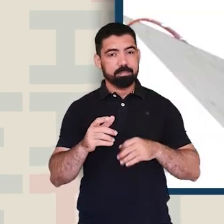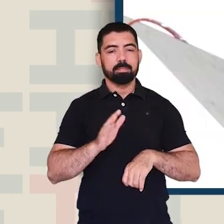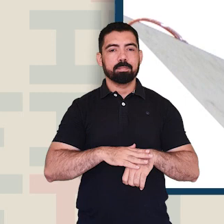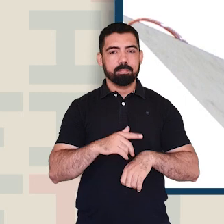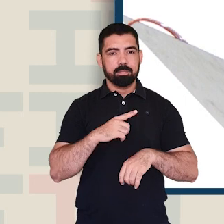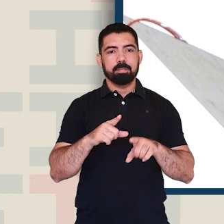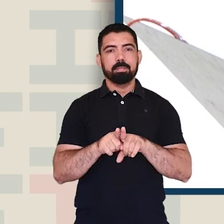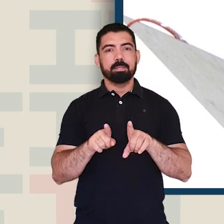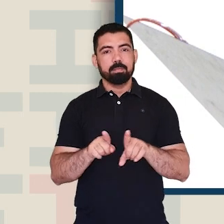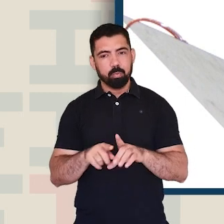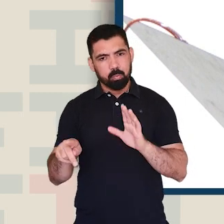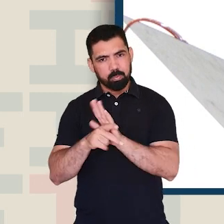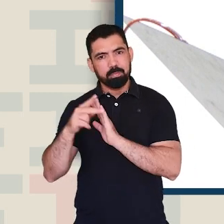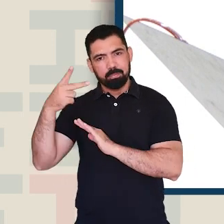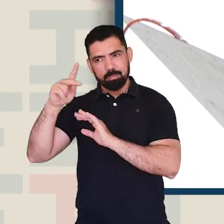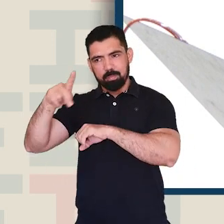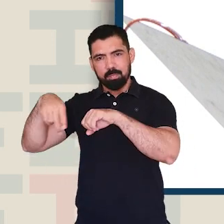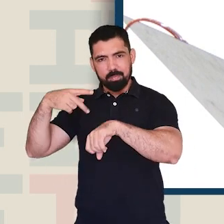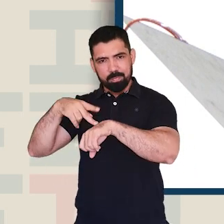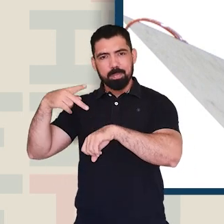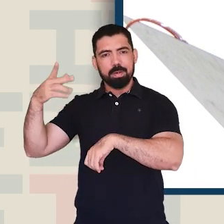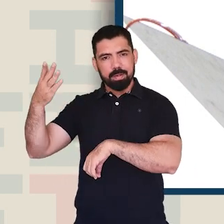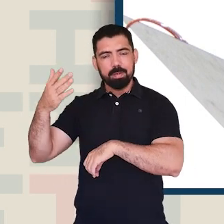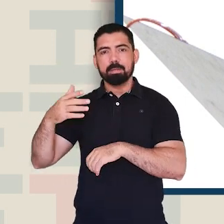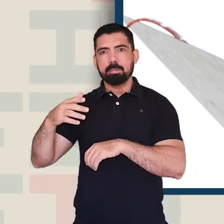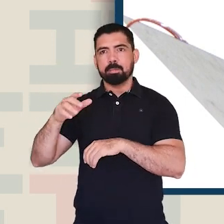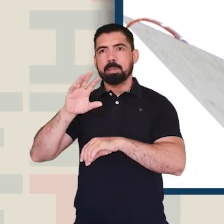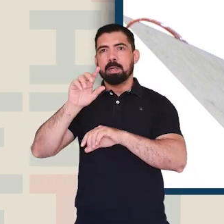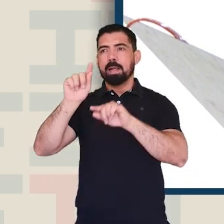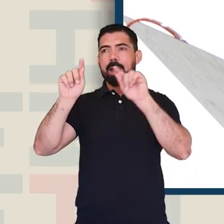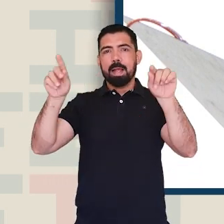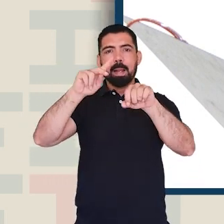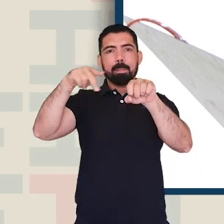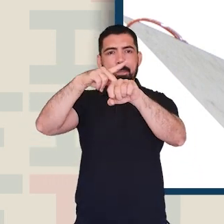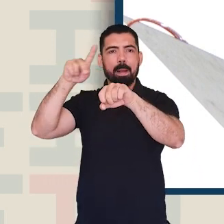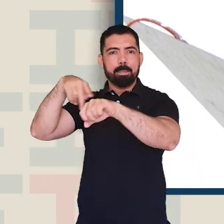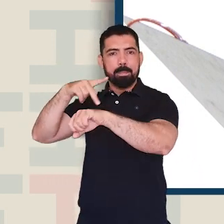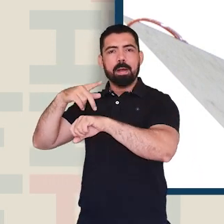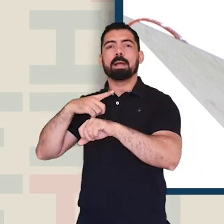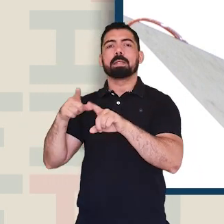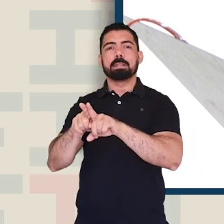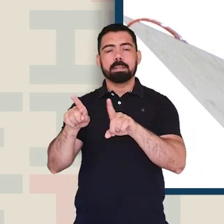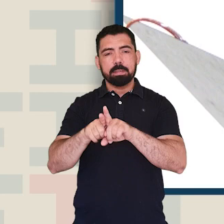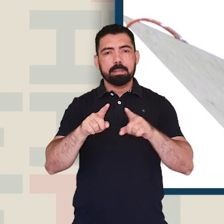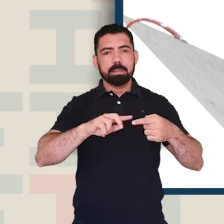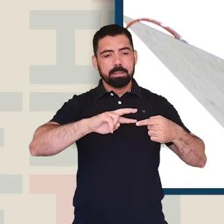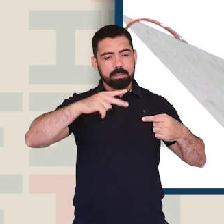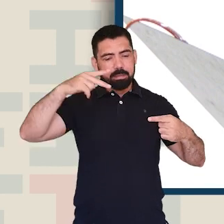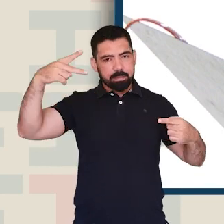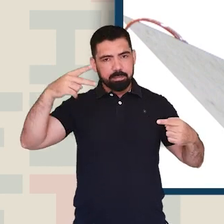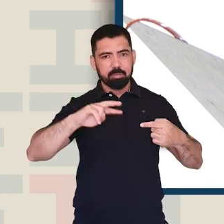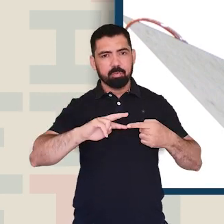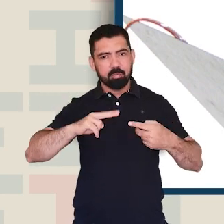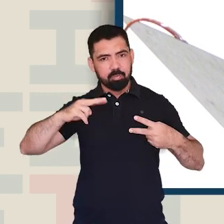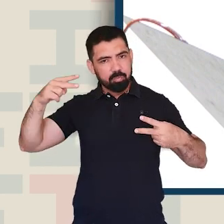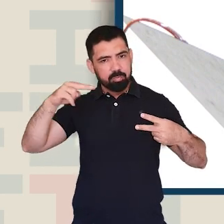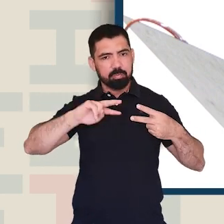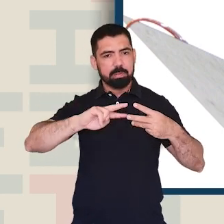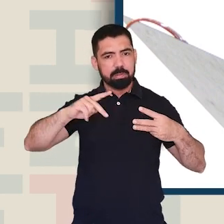Existe uma escala Joshi japonesa, e aí assim vai. Então, tem escala enigmática, né? Tem escala que você cria uma